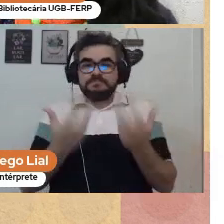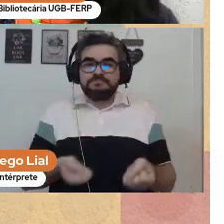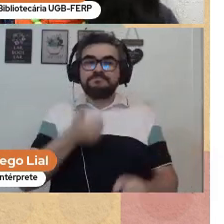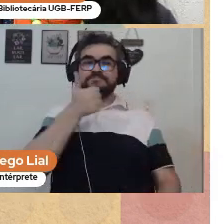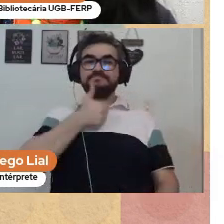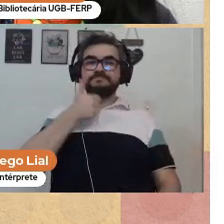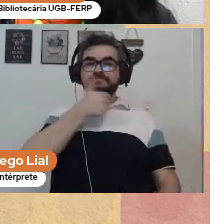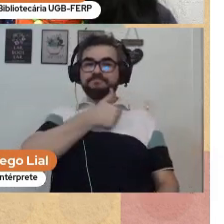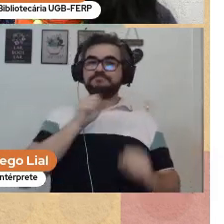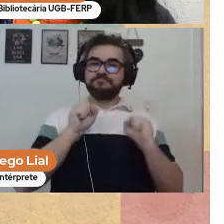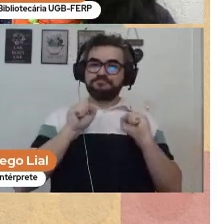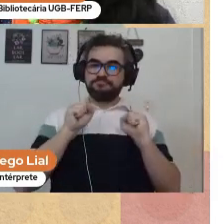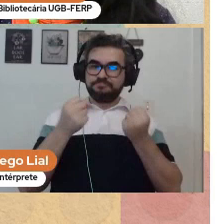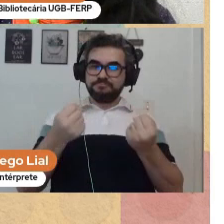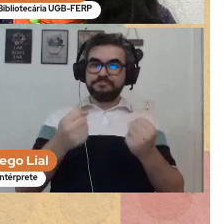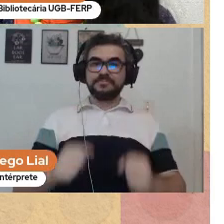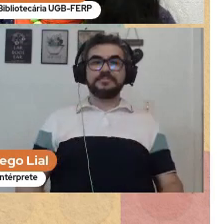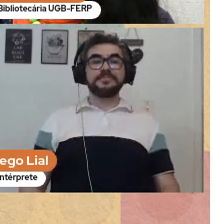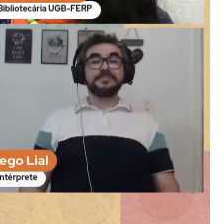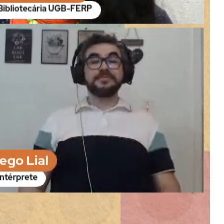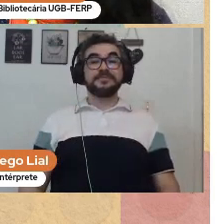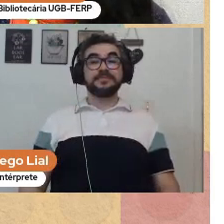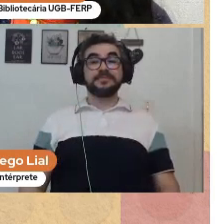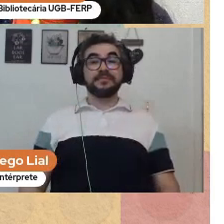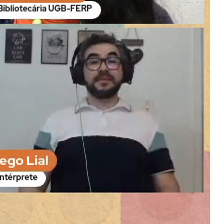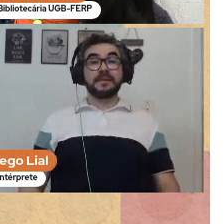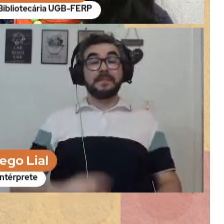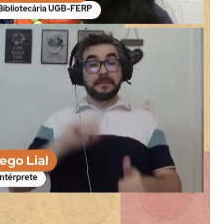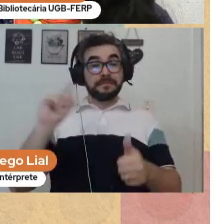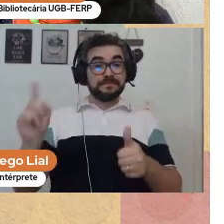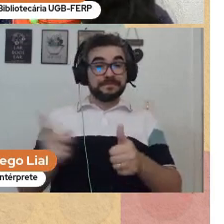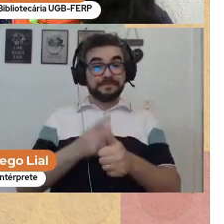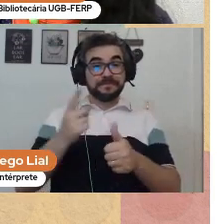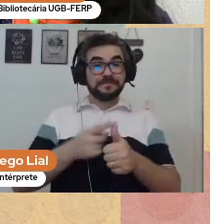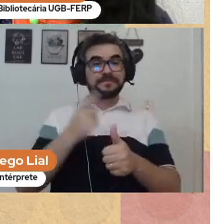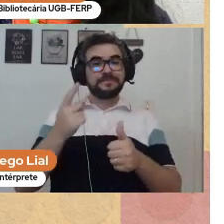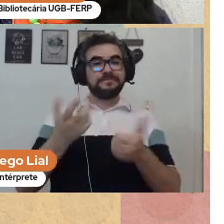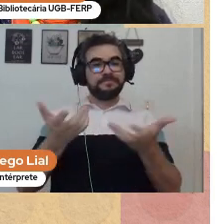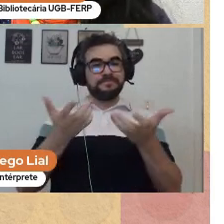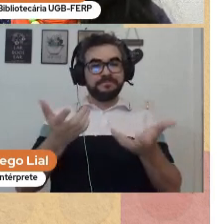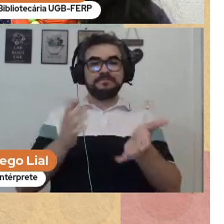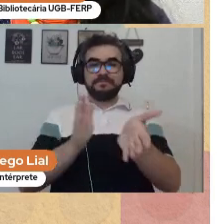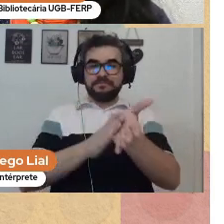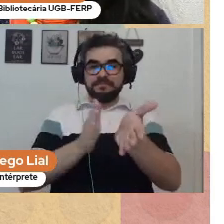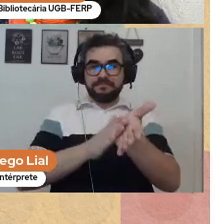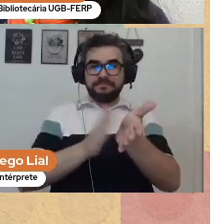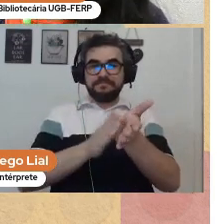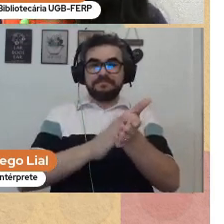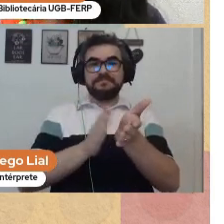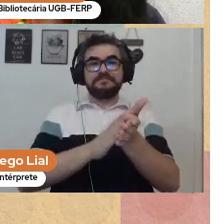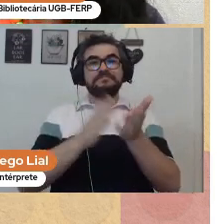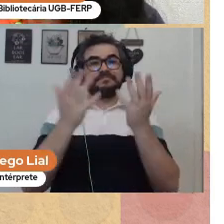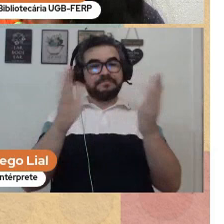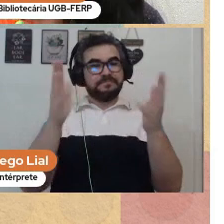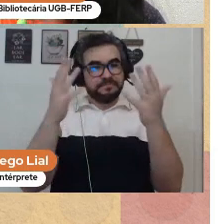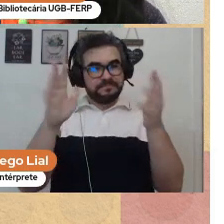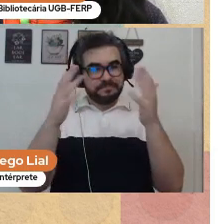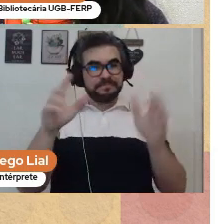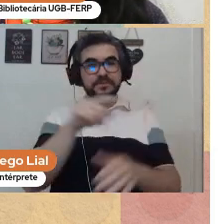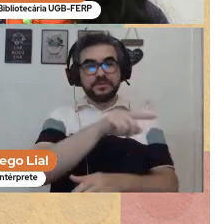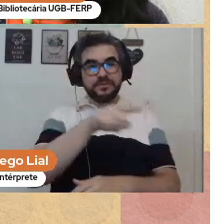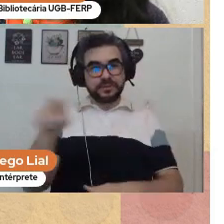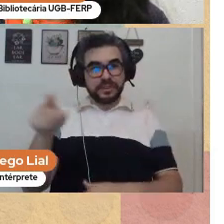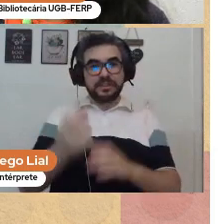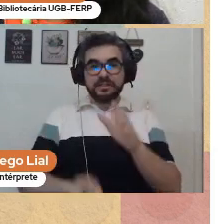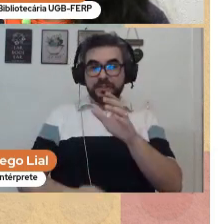de começar, parabenizar o lançamento, né, do espaço Cocriação, porque não é fácil, né,